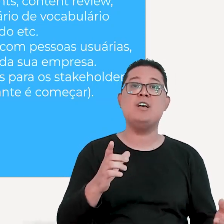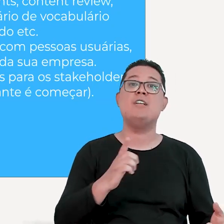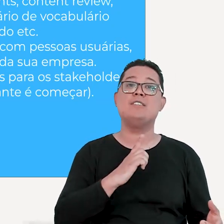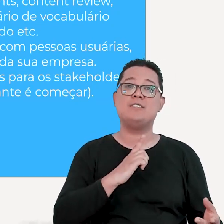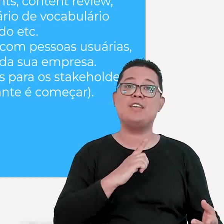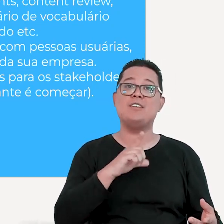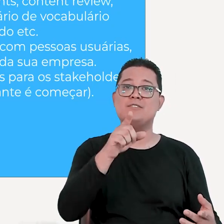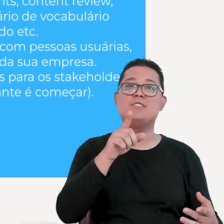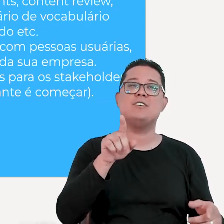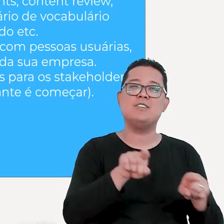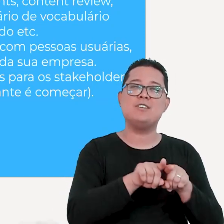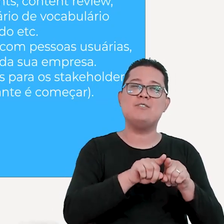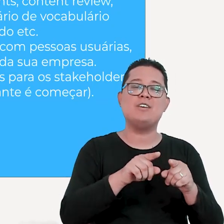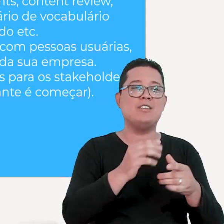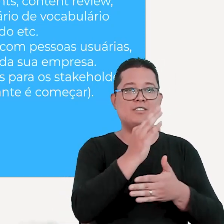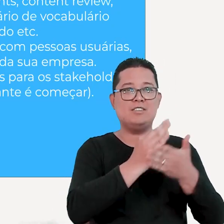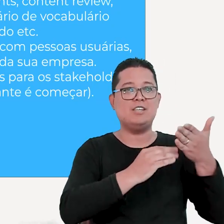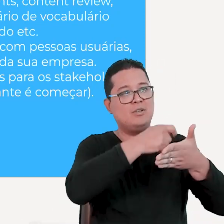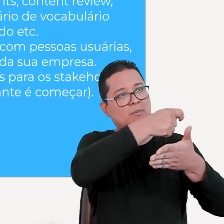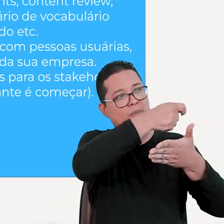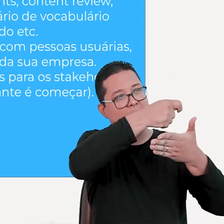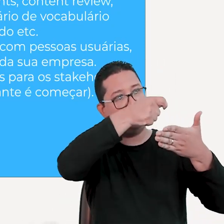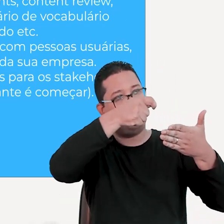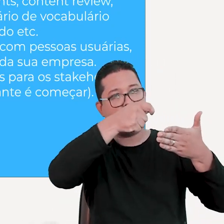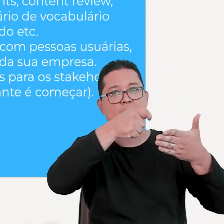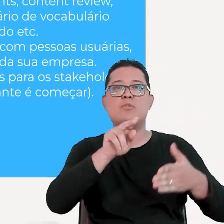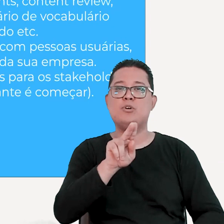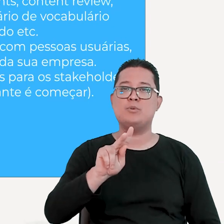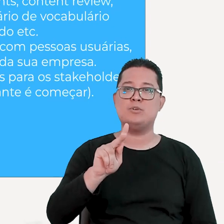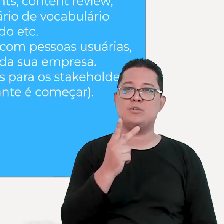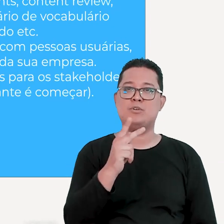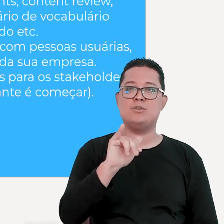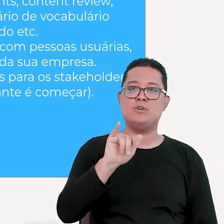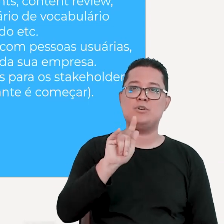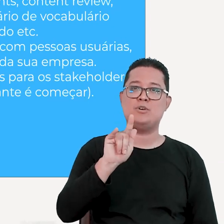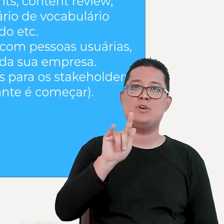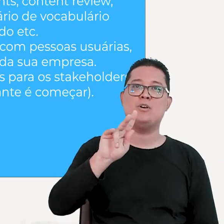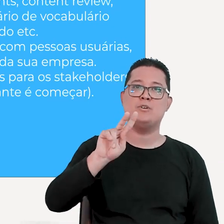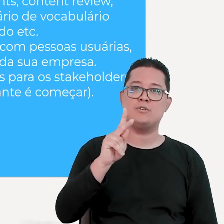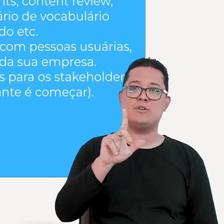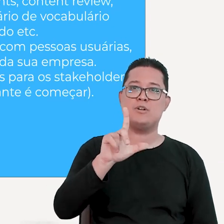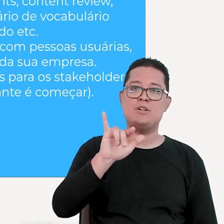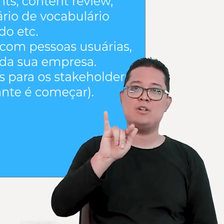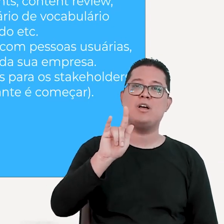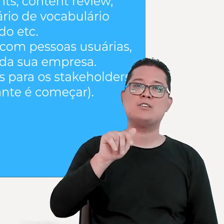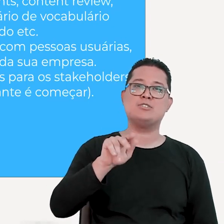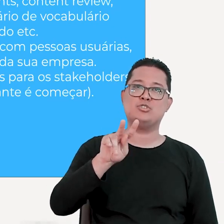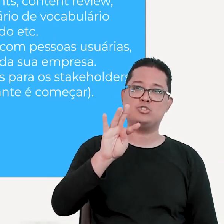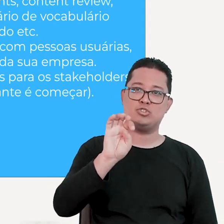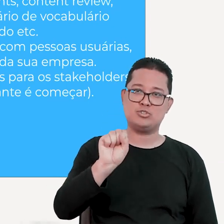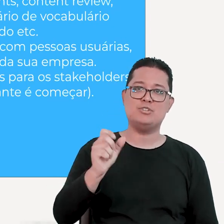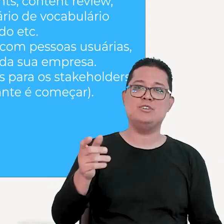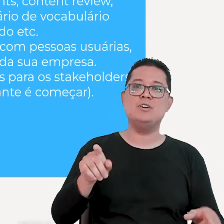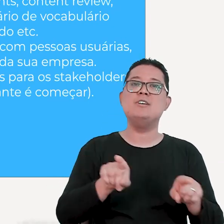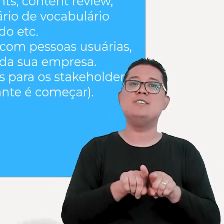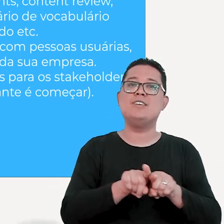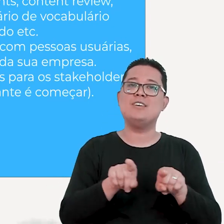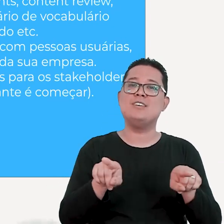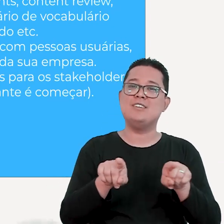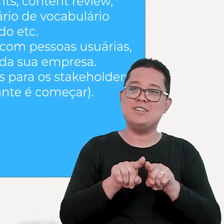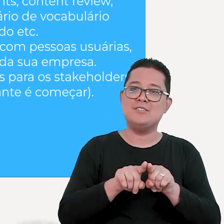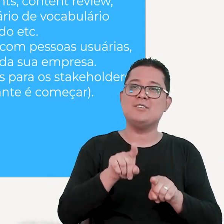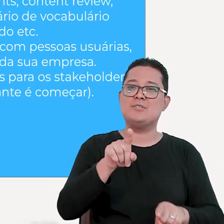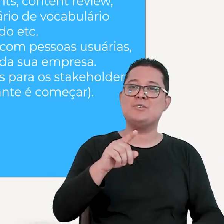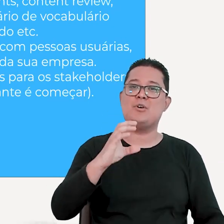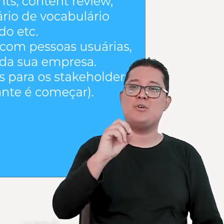como teste highlights em inglês, existe a content review, journey map, o dicionário de vocabulário controlado e